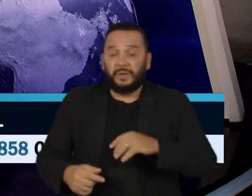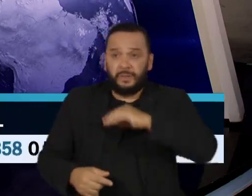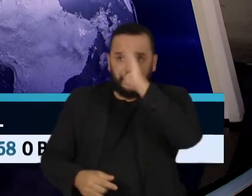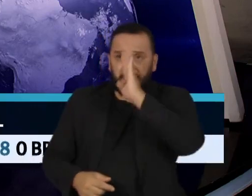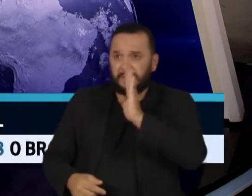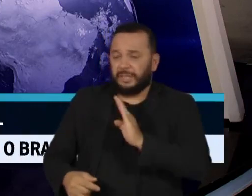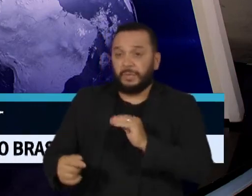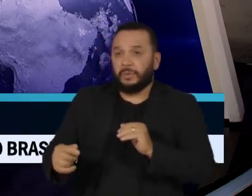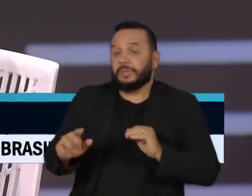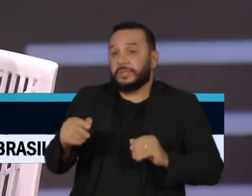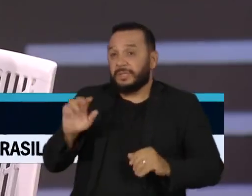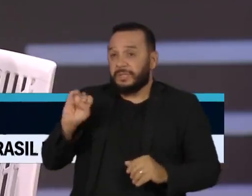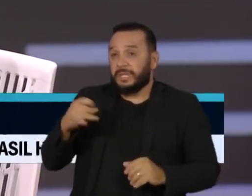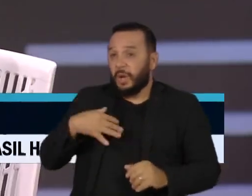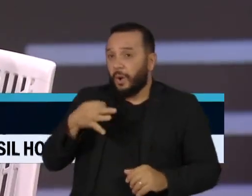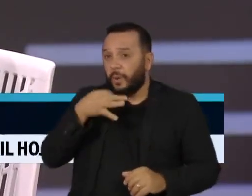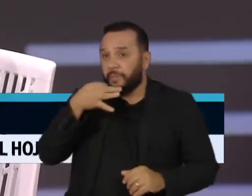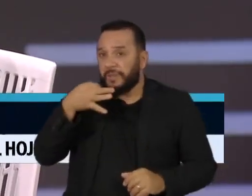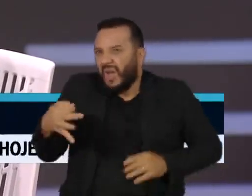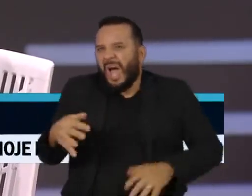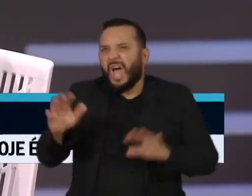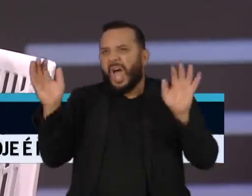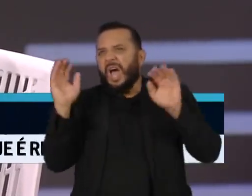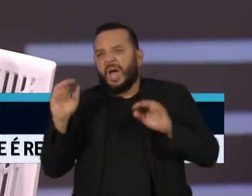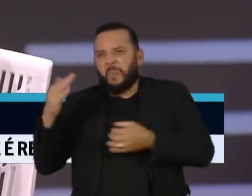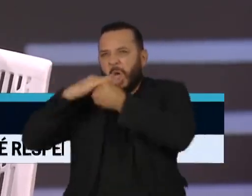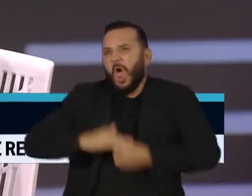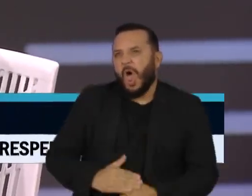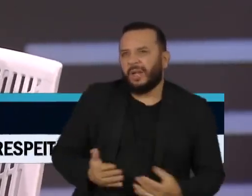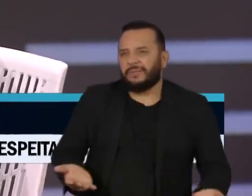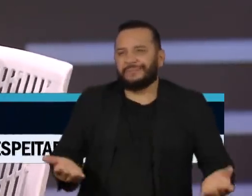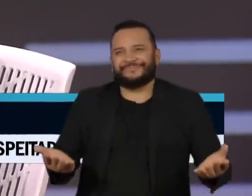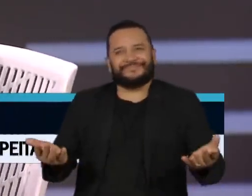que dar opinião já é quase um crime, porque vai ser perseguido, vai ser xingado, aí fica muito difícil.